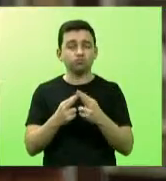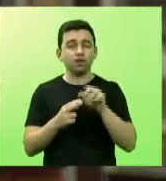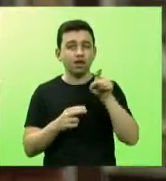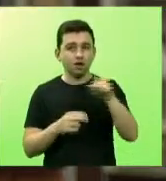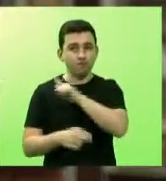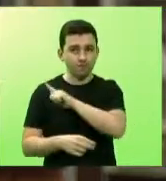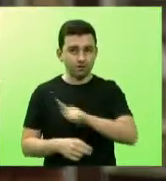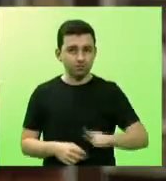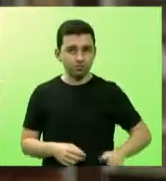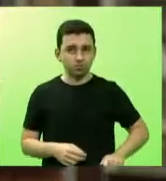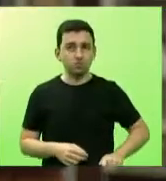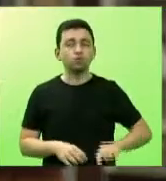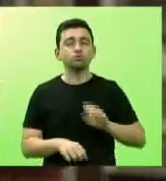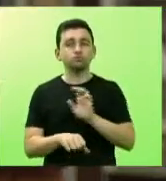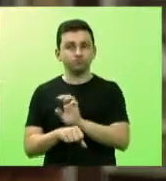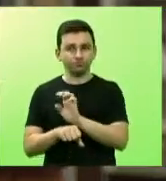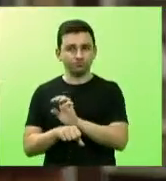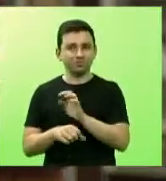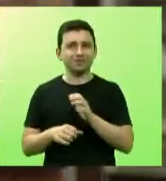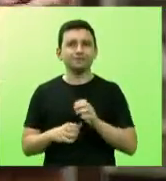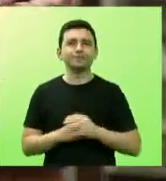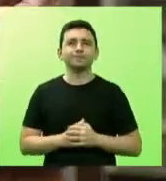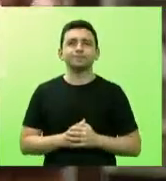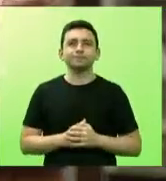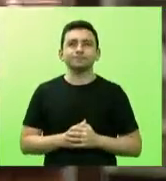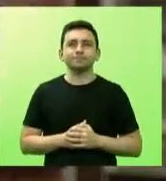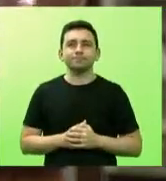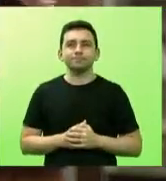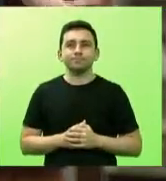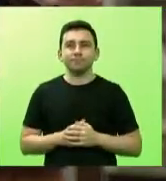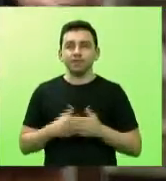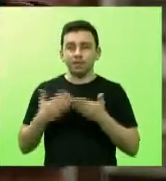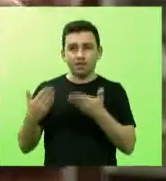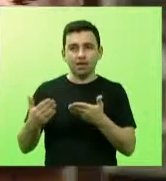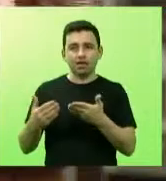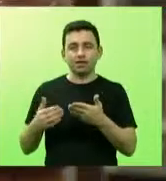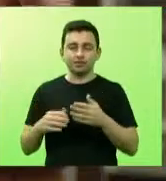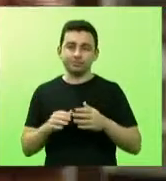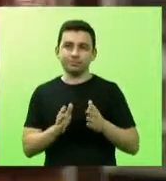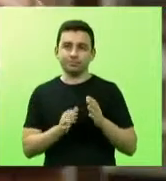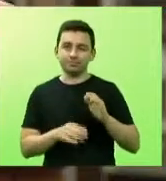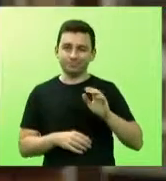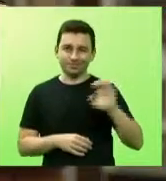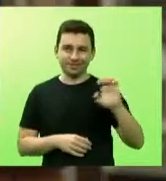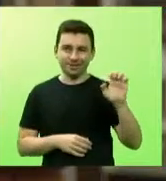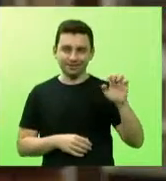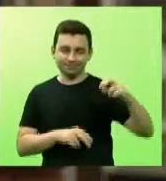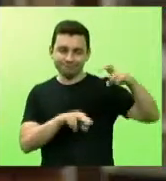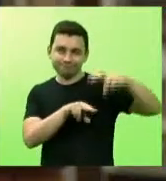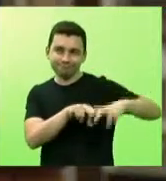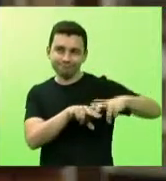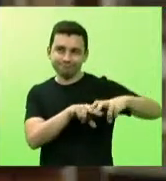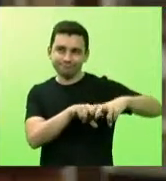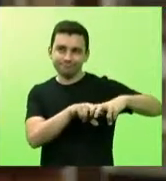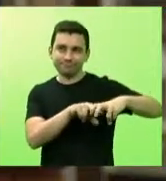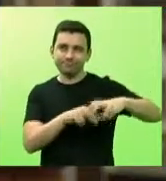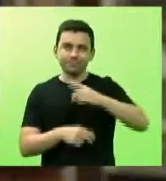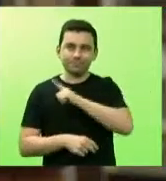do Estado, sentado, para variar, do meu lado esquerdo,